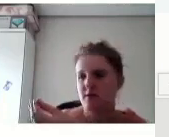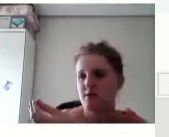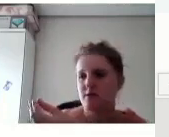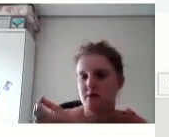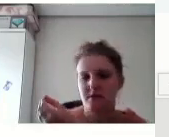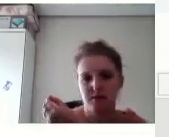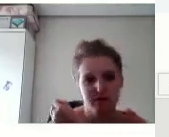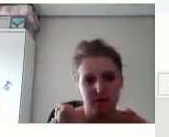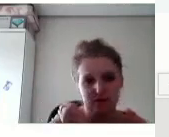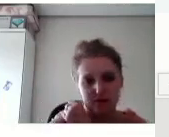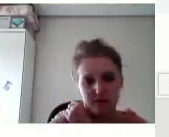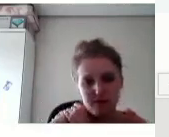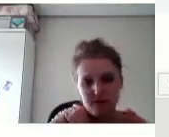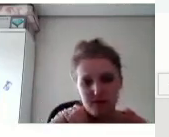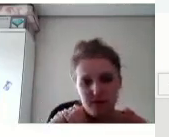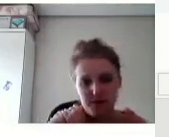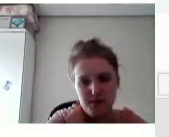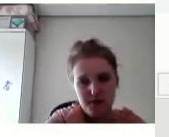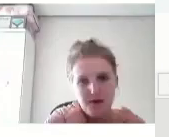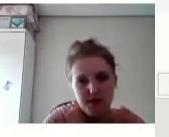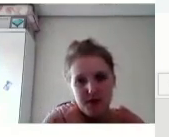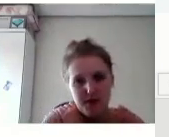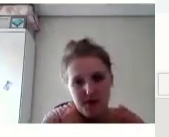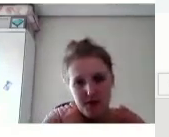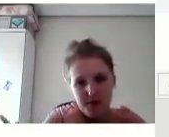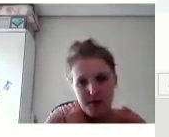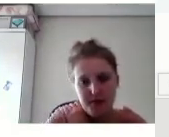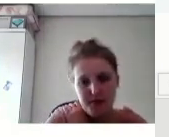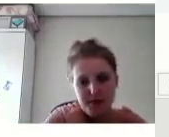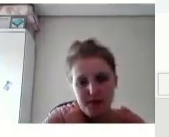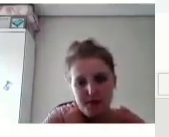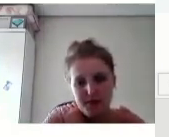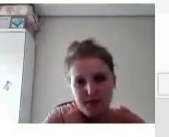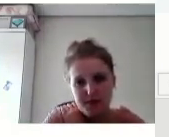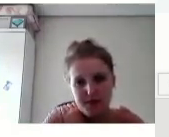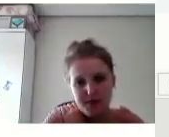gradiente desta função derivada. Lembra que isso aqui é uma função, né?